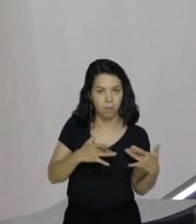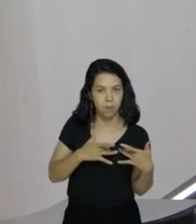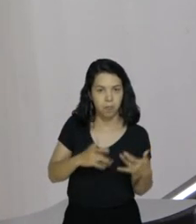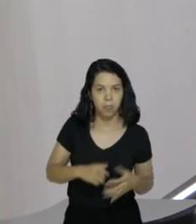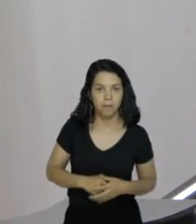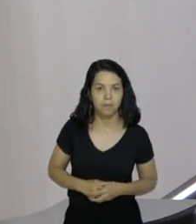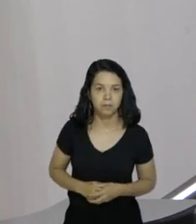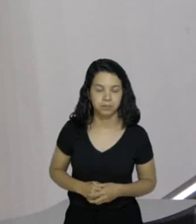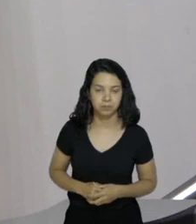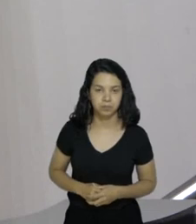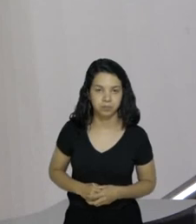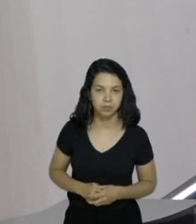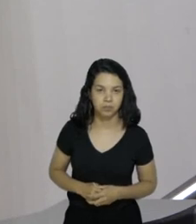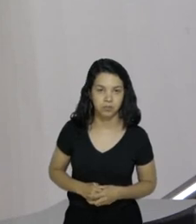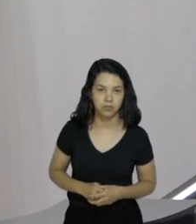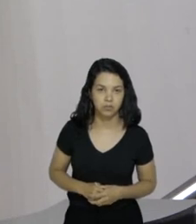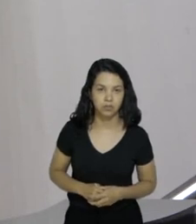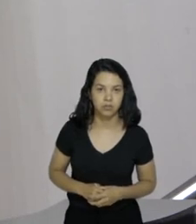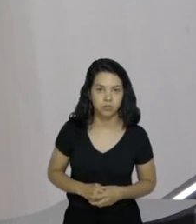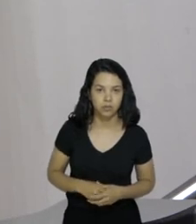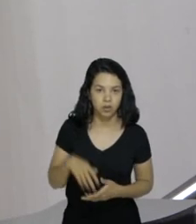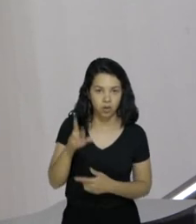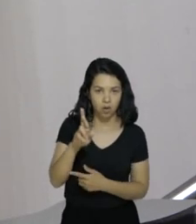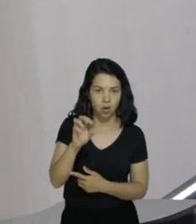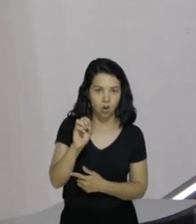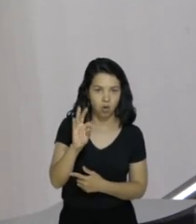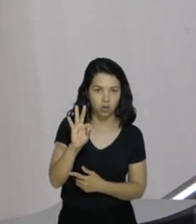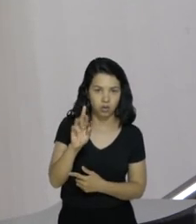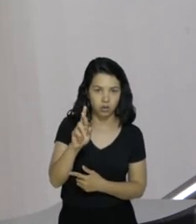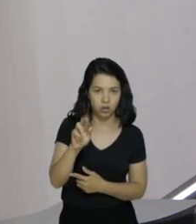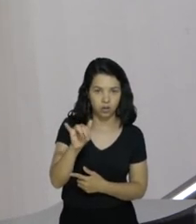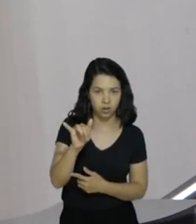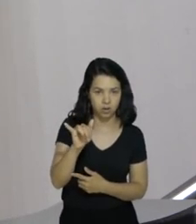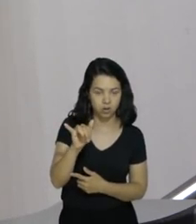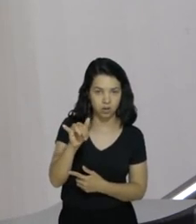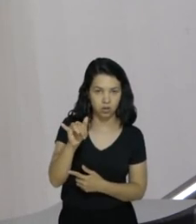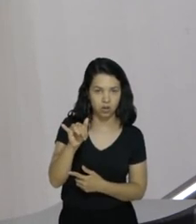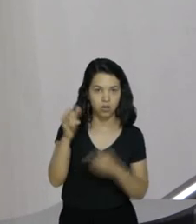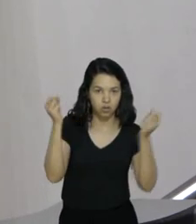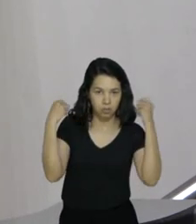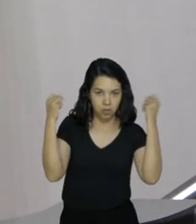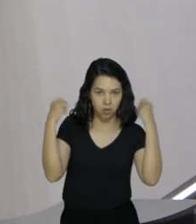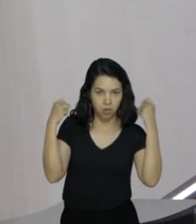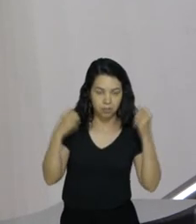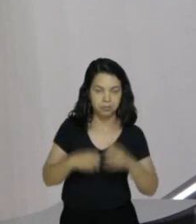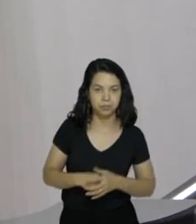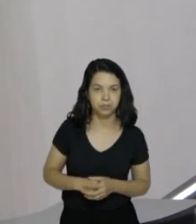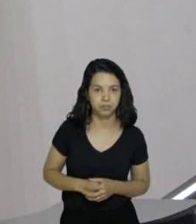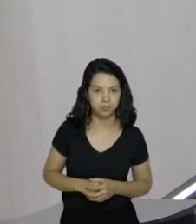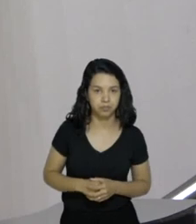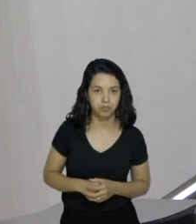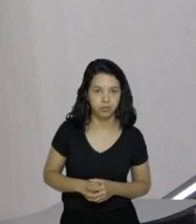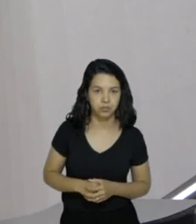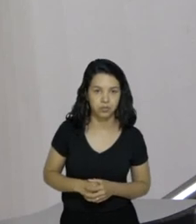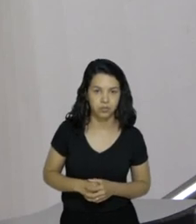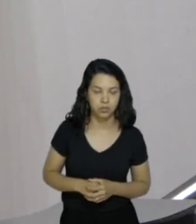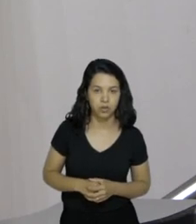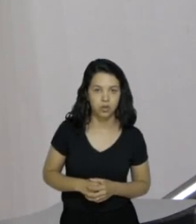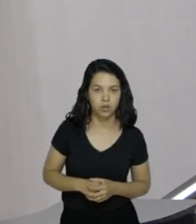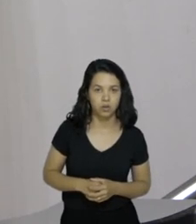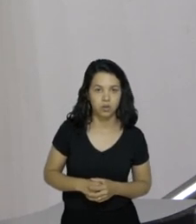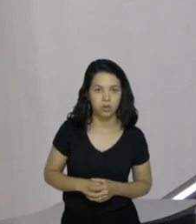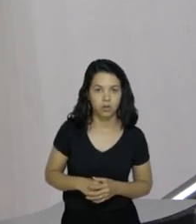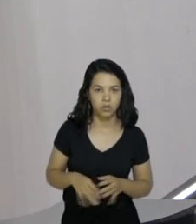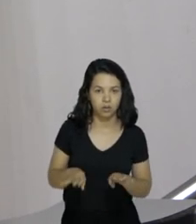de Chapecó, Rotary Clube Chapecó Leste, Sinduscom, Rotary Clube Chapecó, Rotary